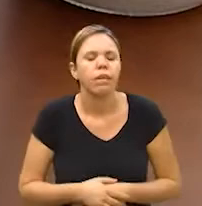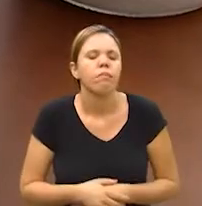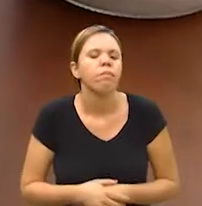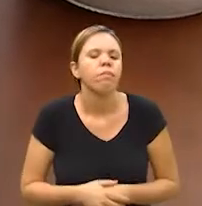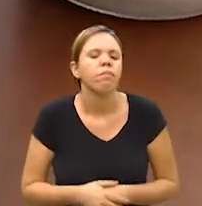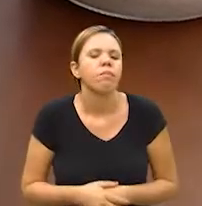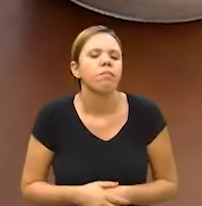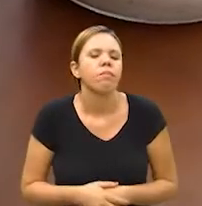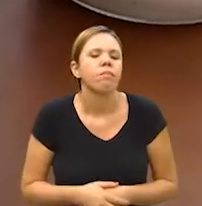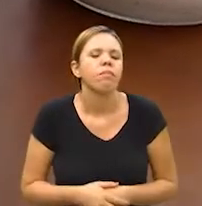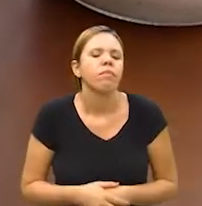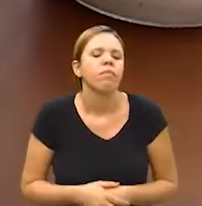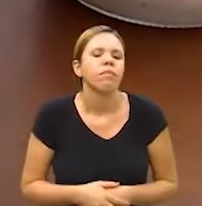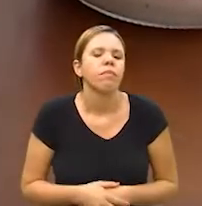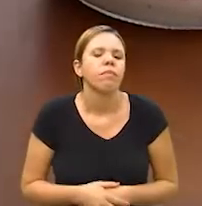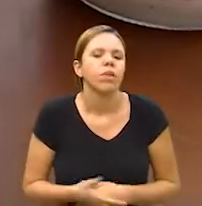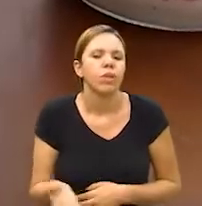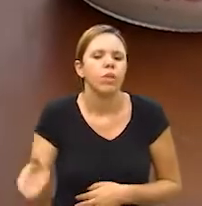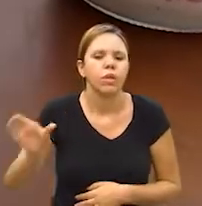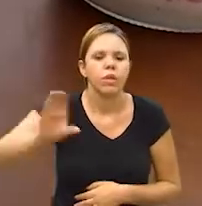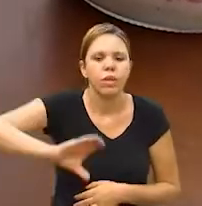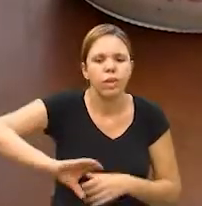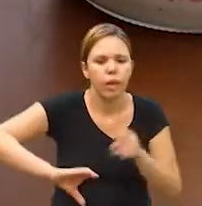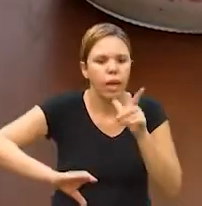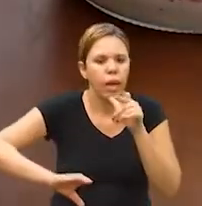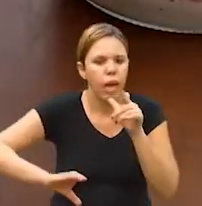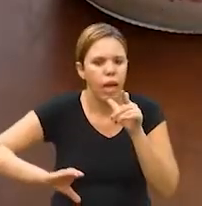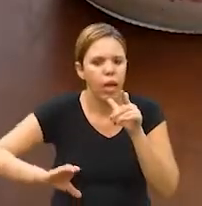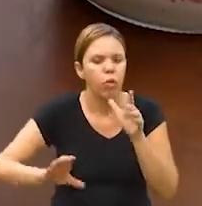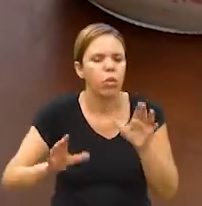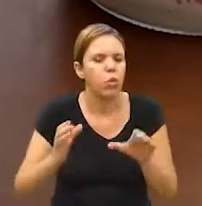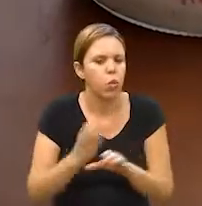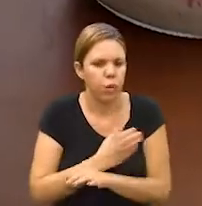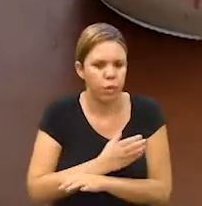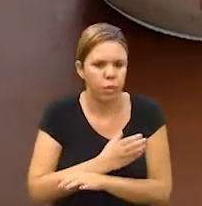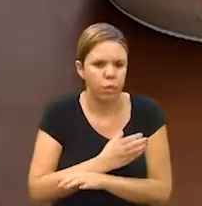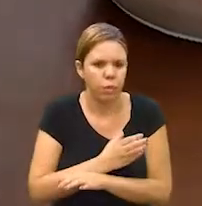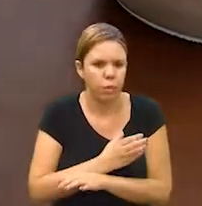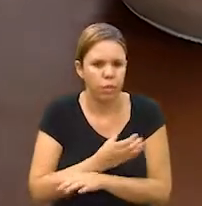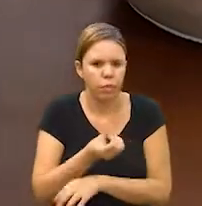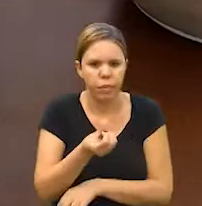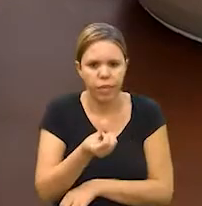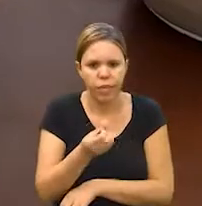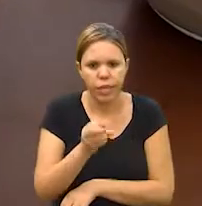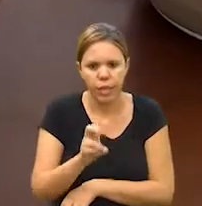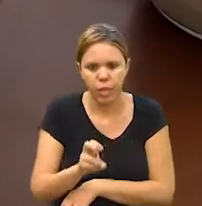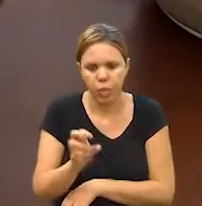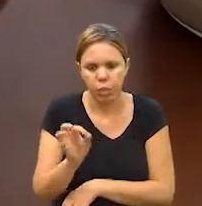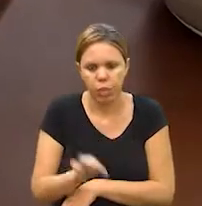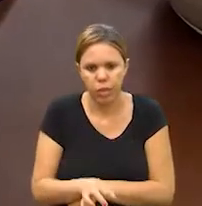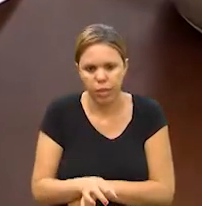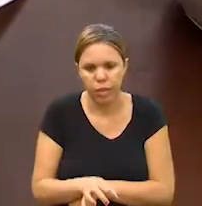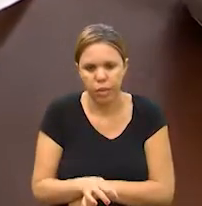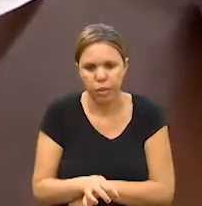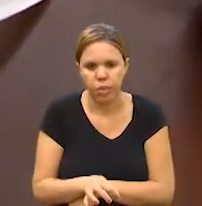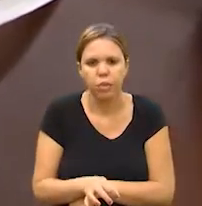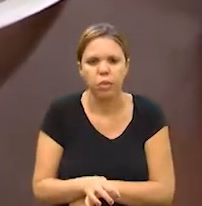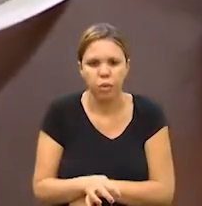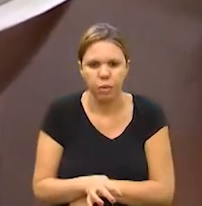Certo. E vamos colocar toda a água, que aqui são 65% de